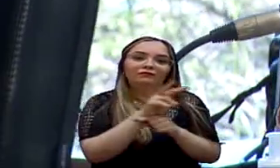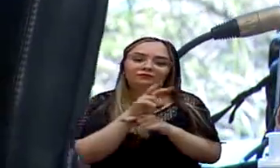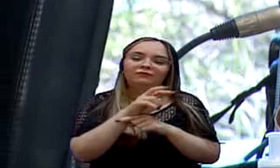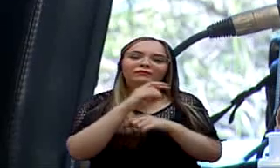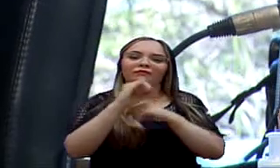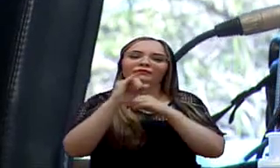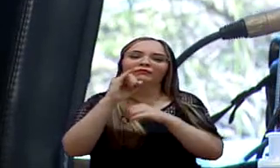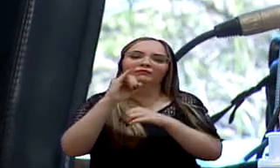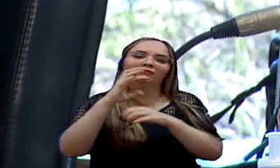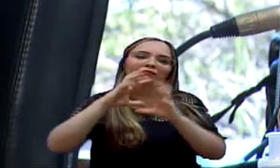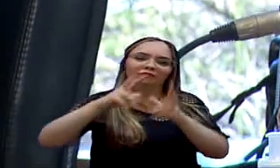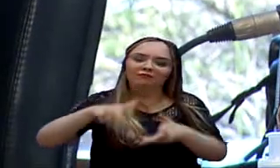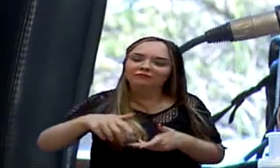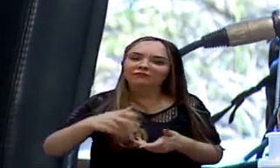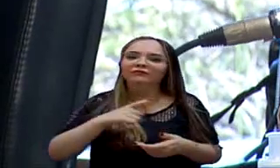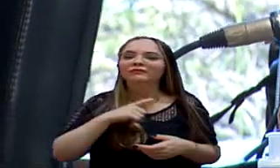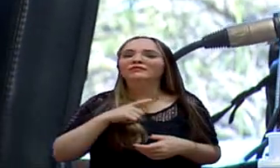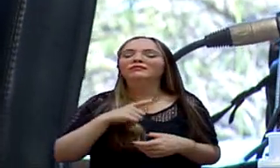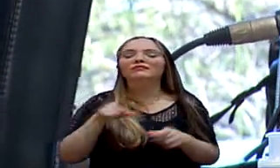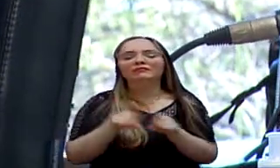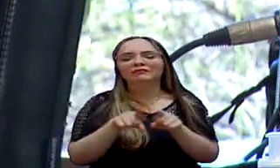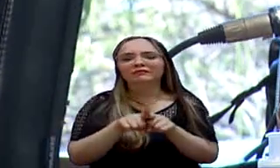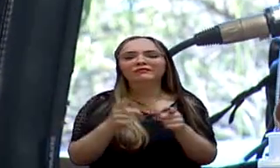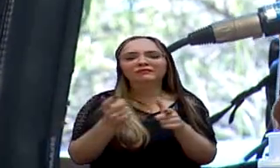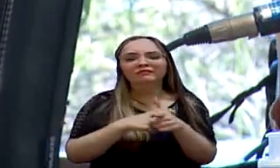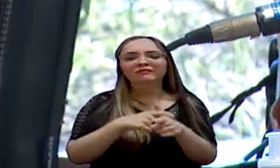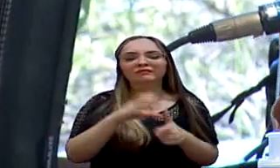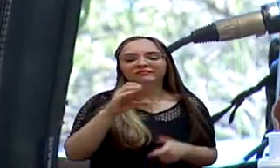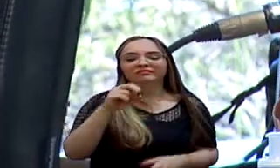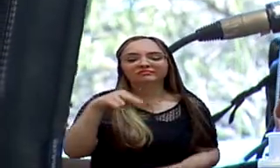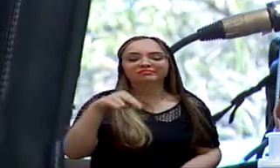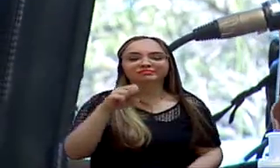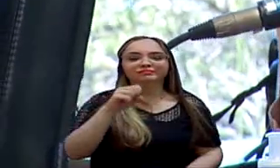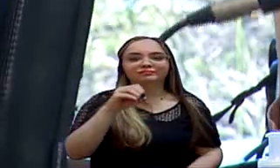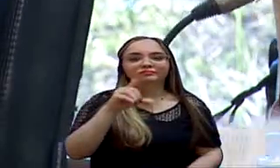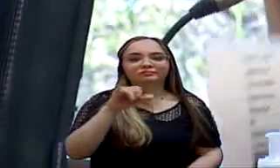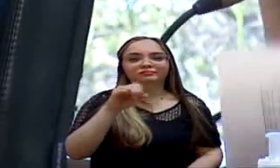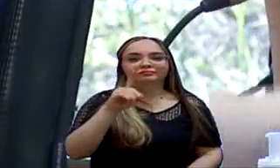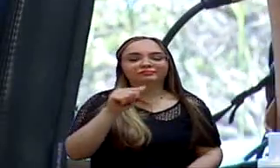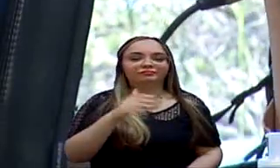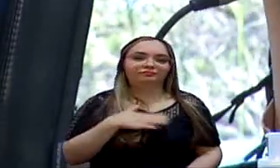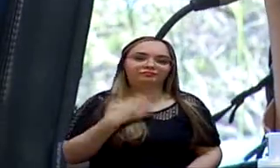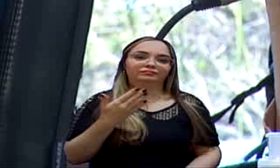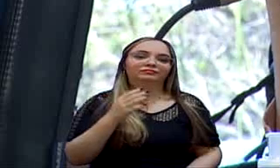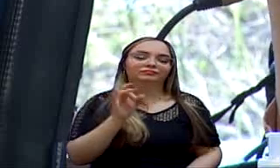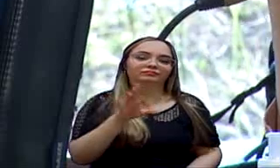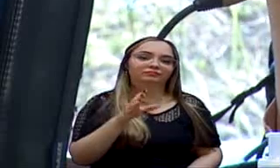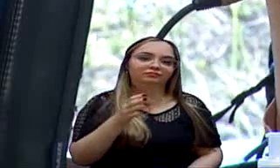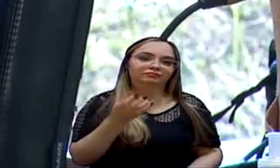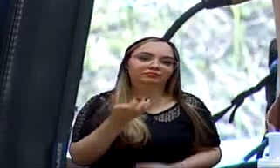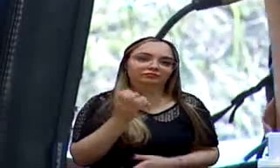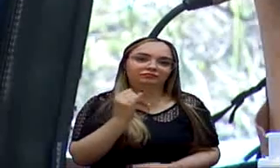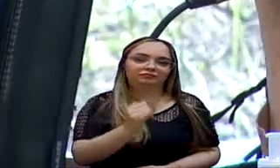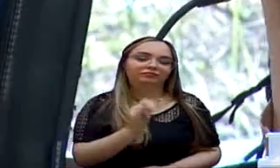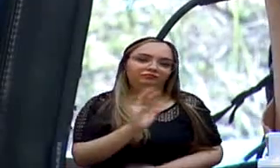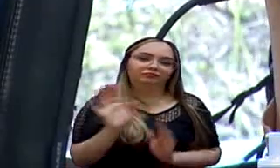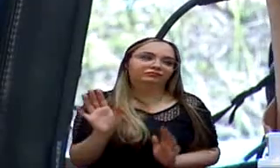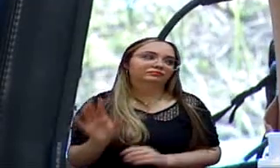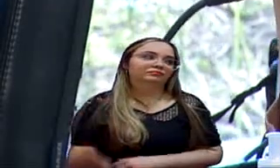internacionais mas nossa dívida consolidada também assusta mas queria destacar isso da nossa